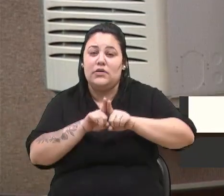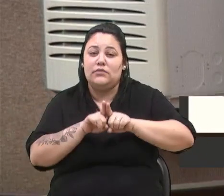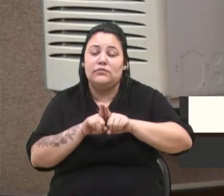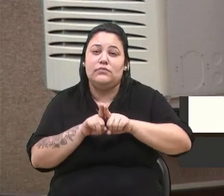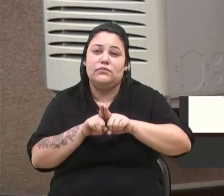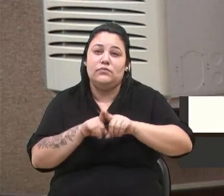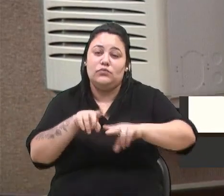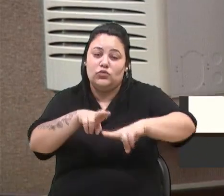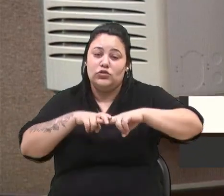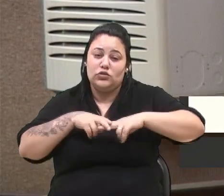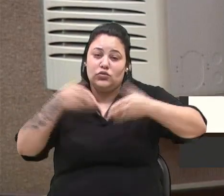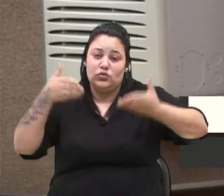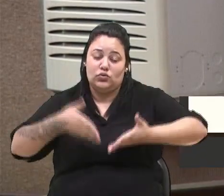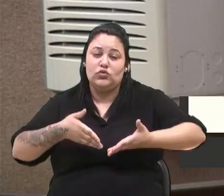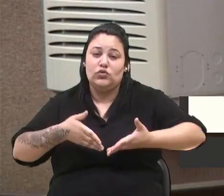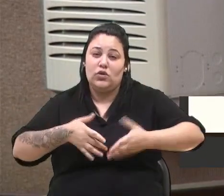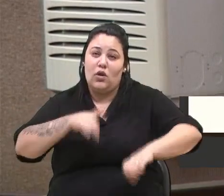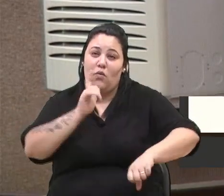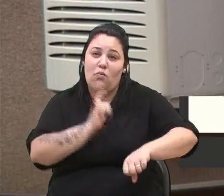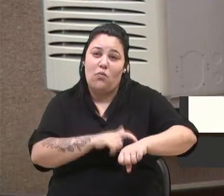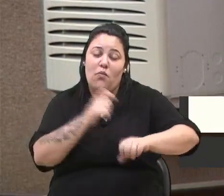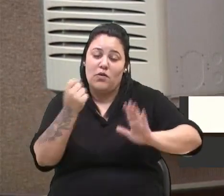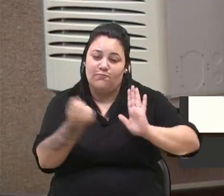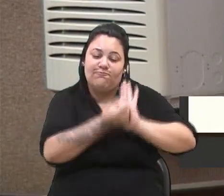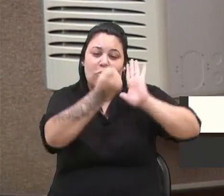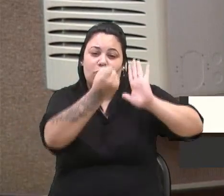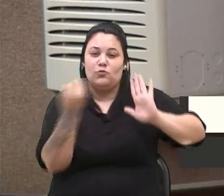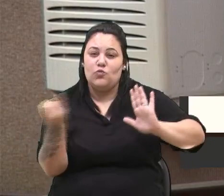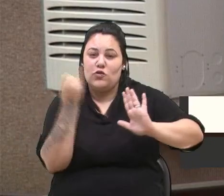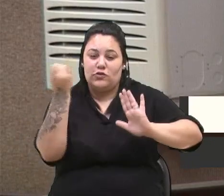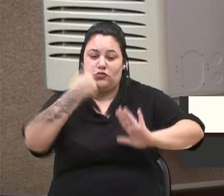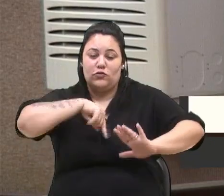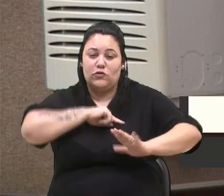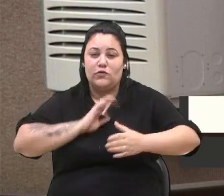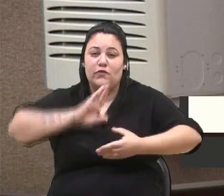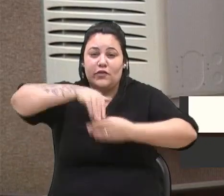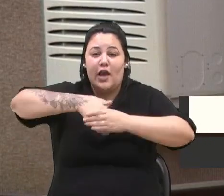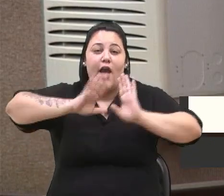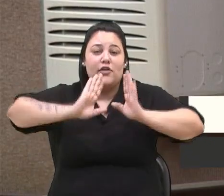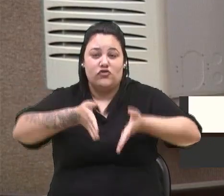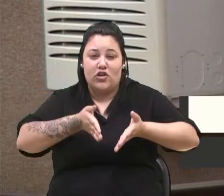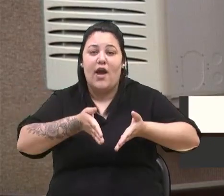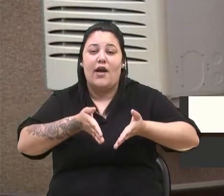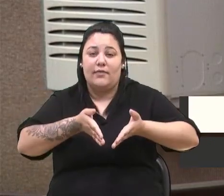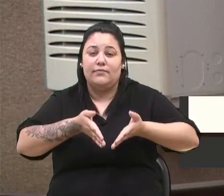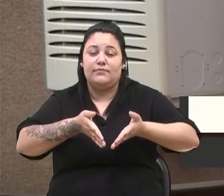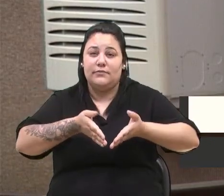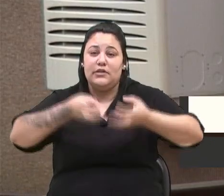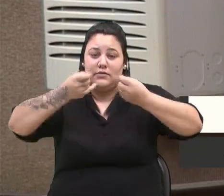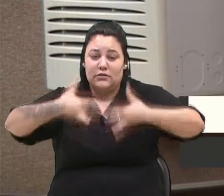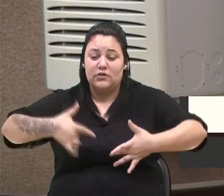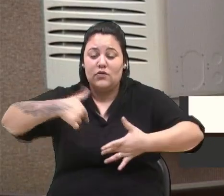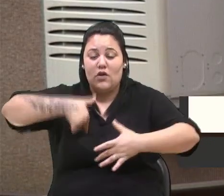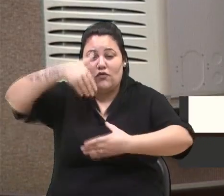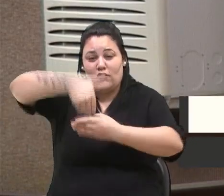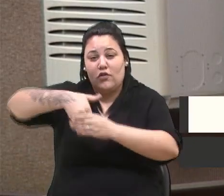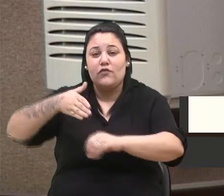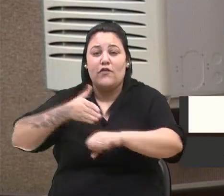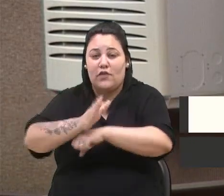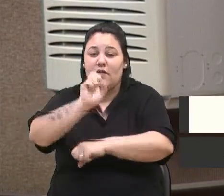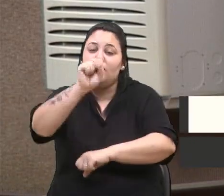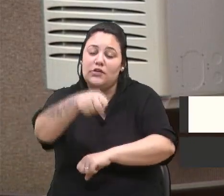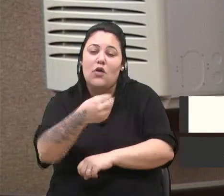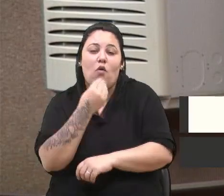portanto, hoje é um momento histórico, um momento importante, onde vamos votar, e desde já declarando que vou votar favorável,